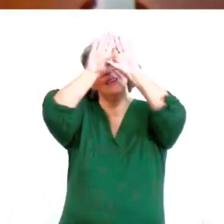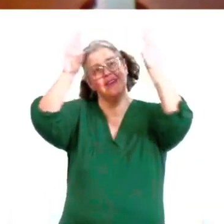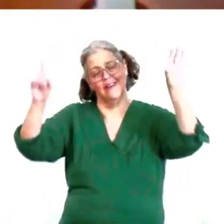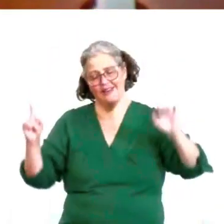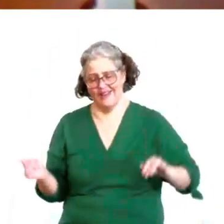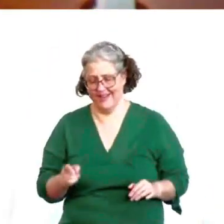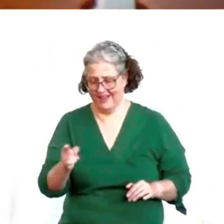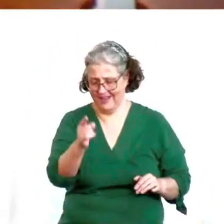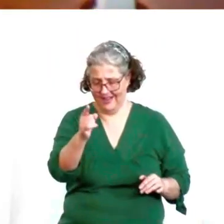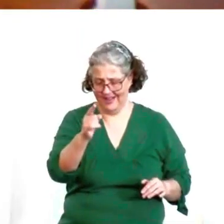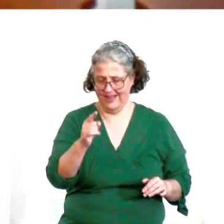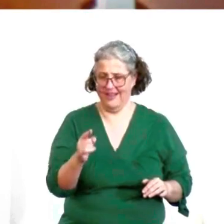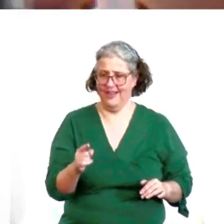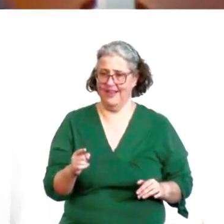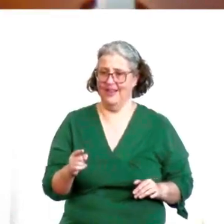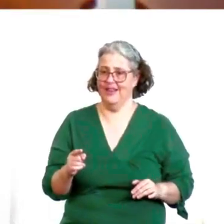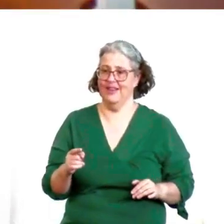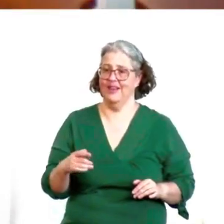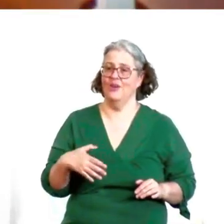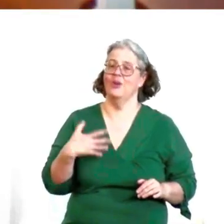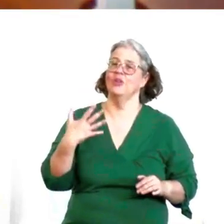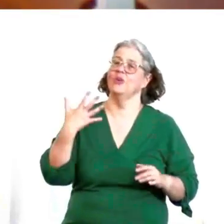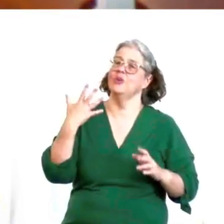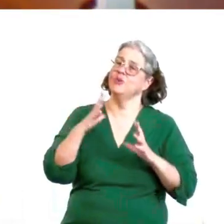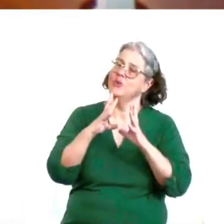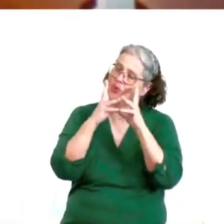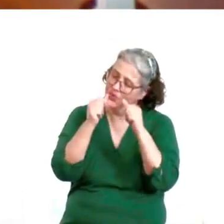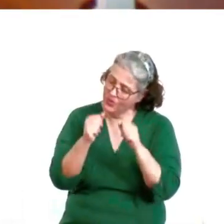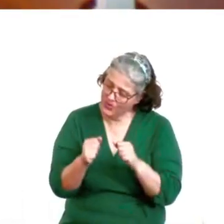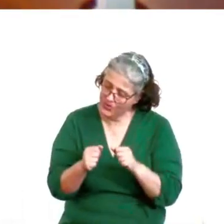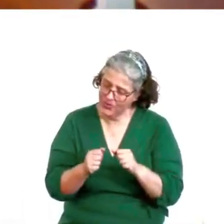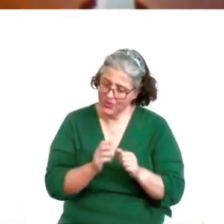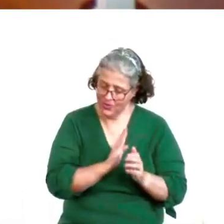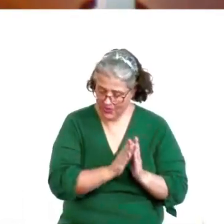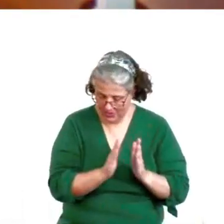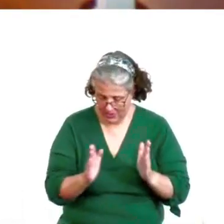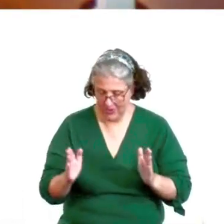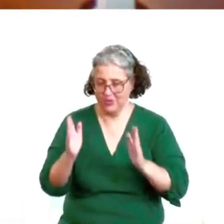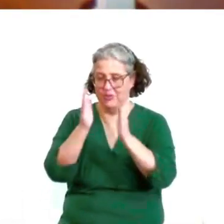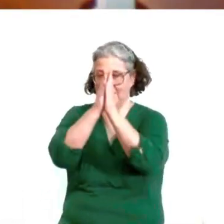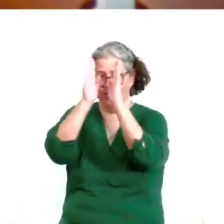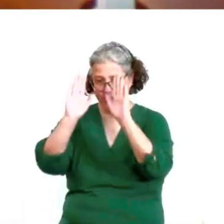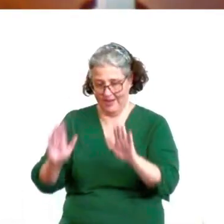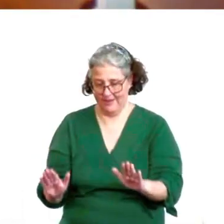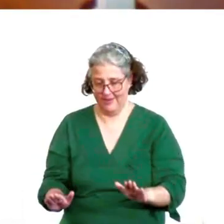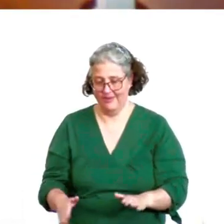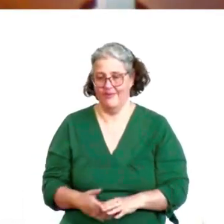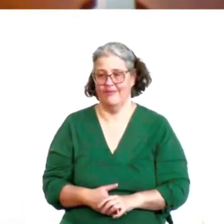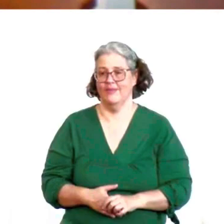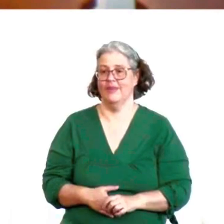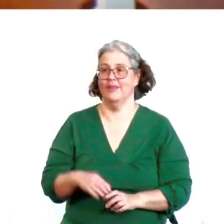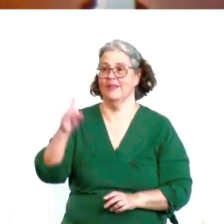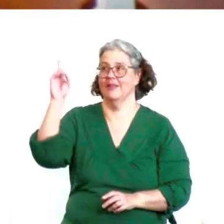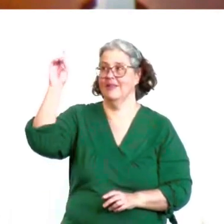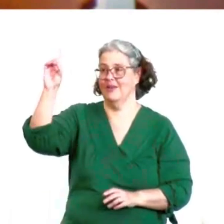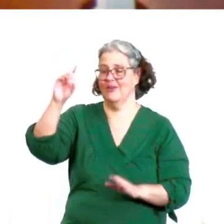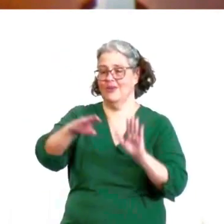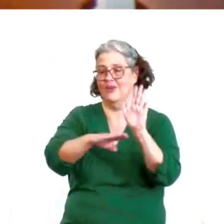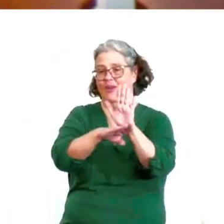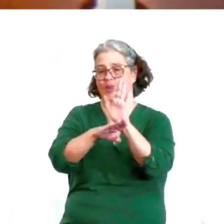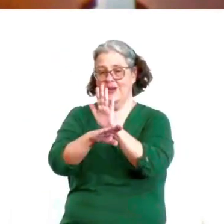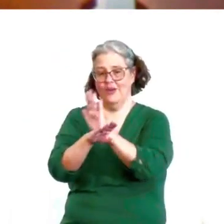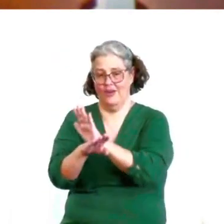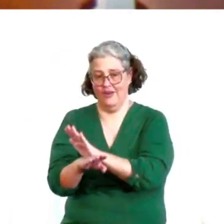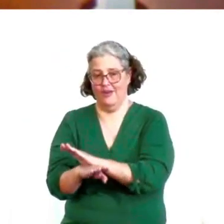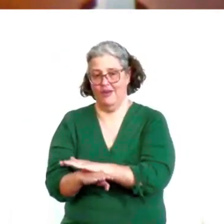reunidos, adorando continuamente o Deus vivo e verdadeiro. Que Deus nos ajude a entender